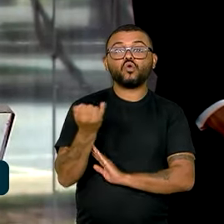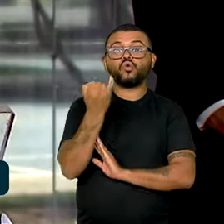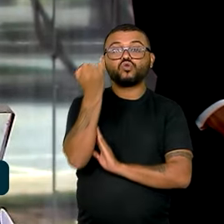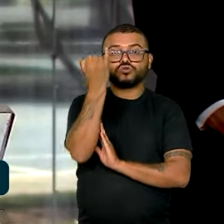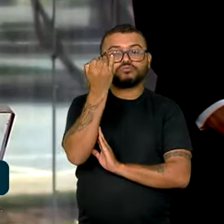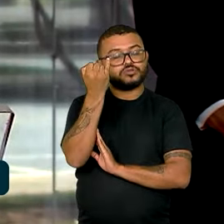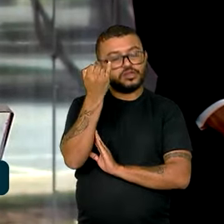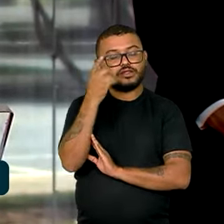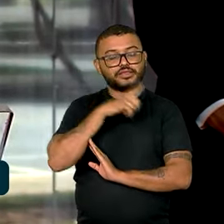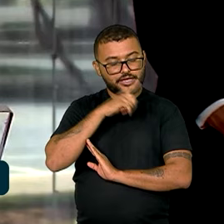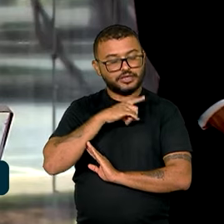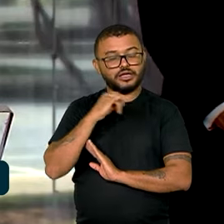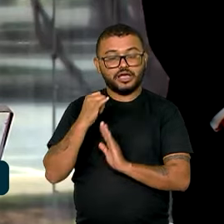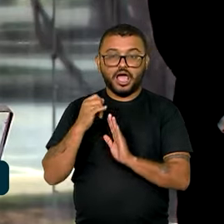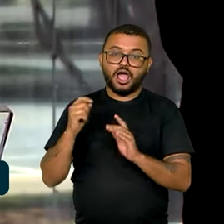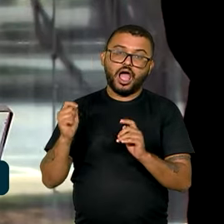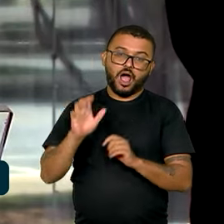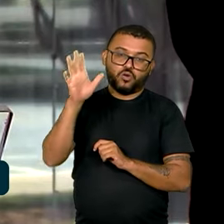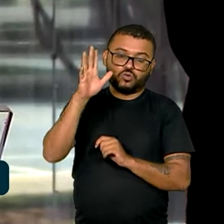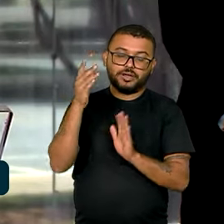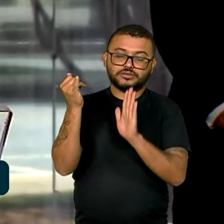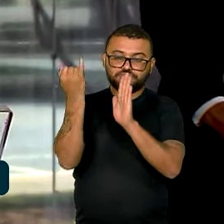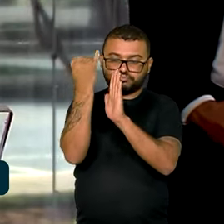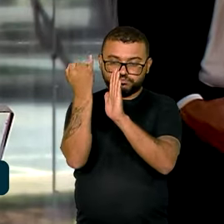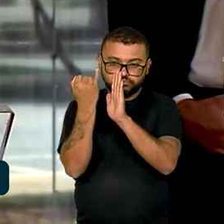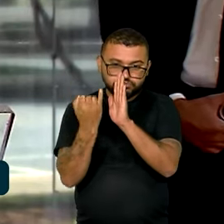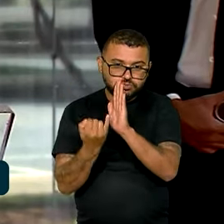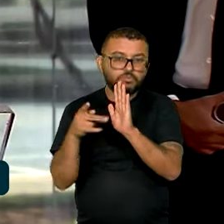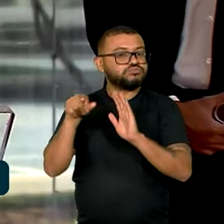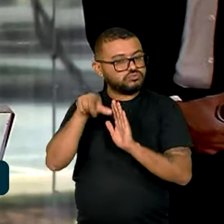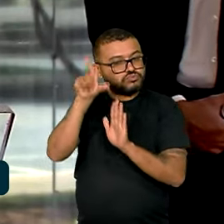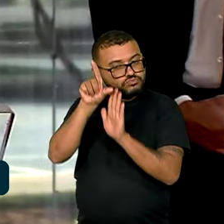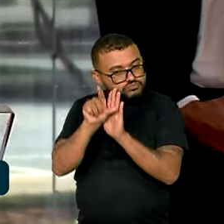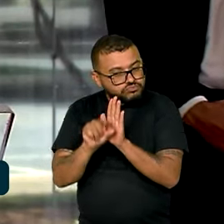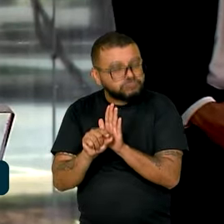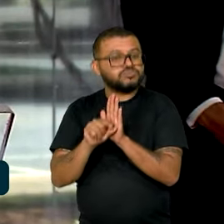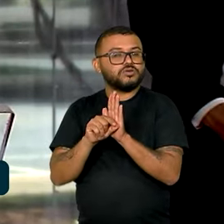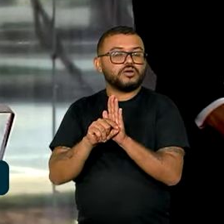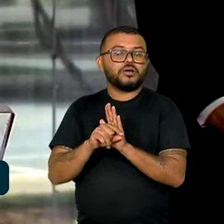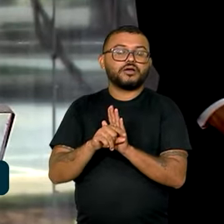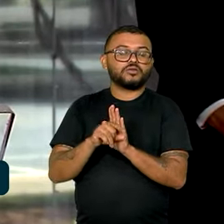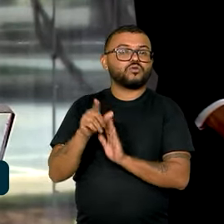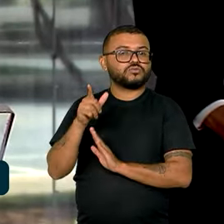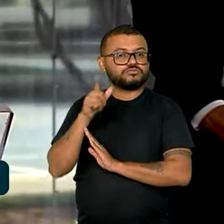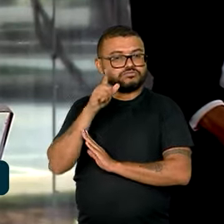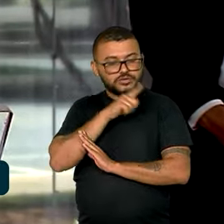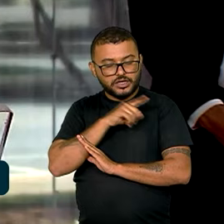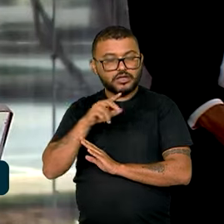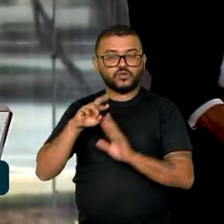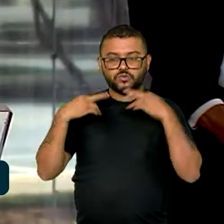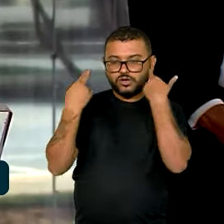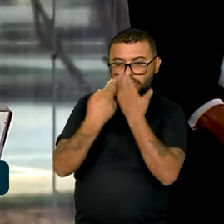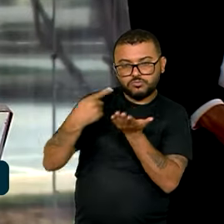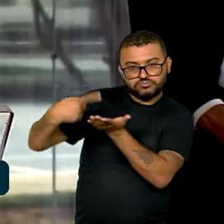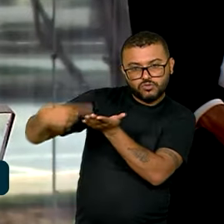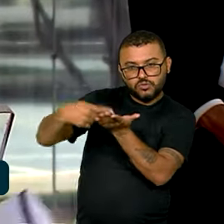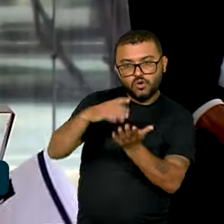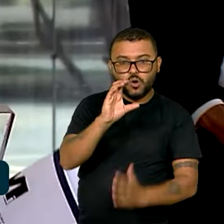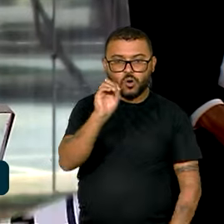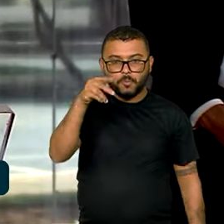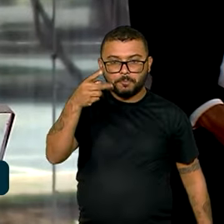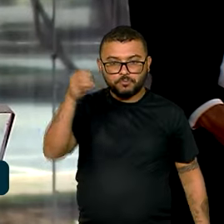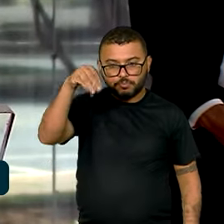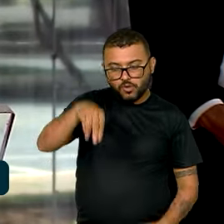estão em queda, ainda é alto, mas está em queda. Está caindo 0,5% a cada reunião do Copom.